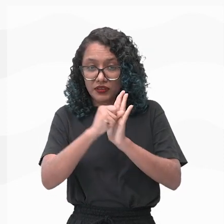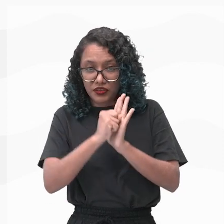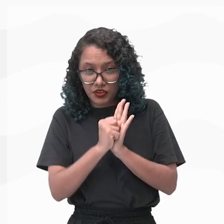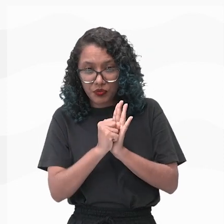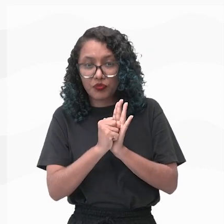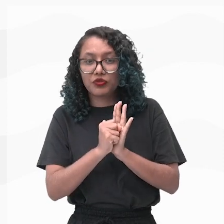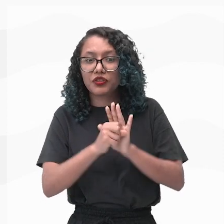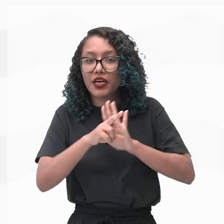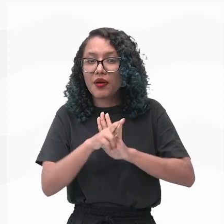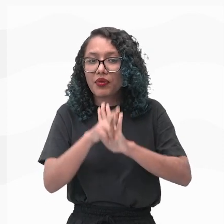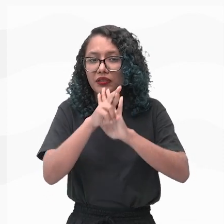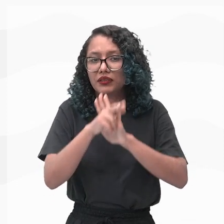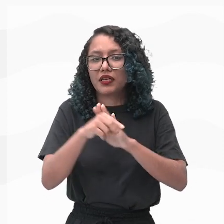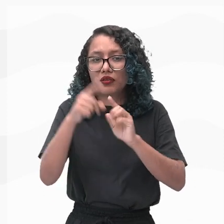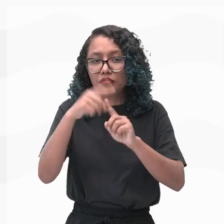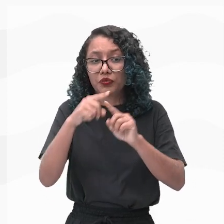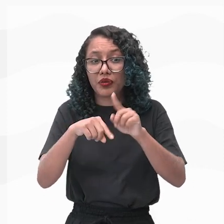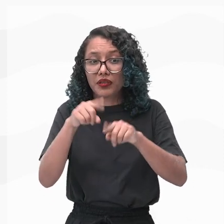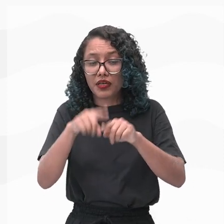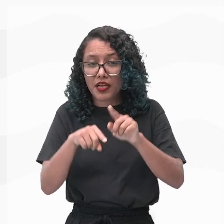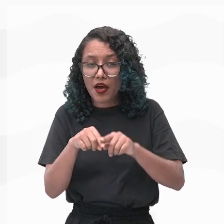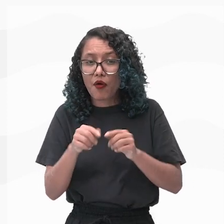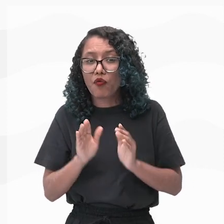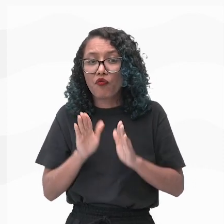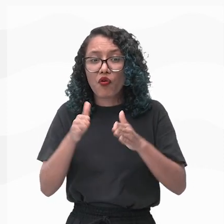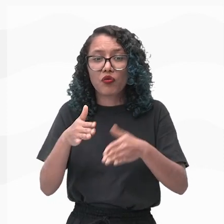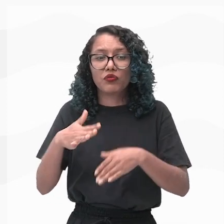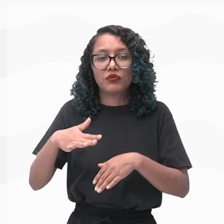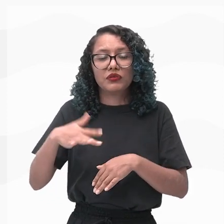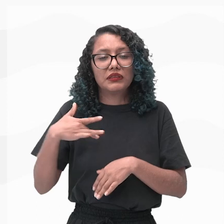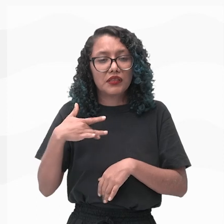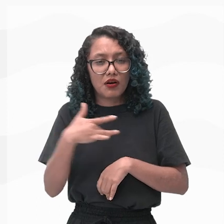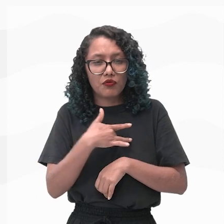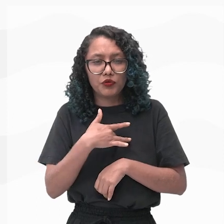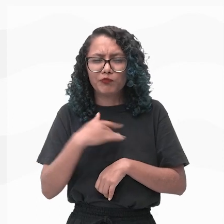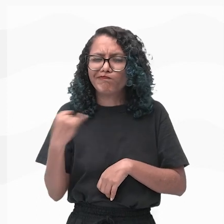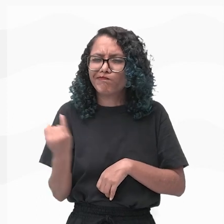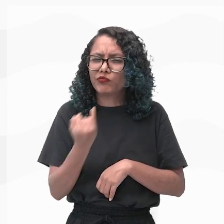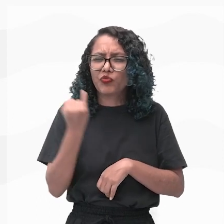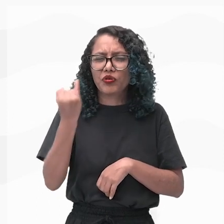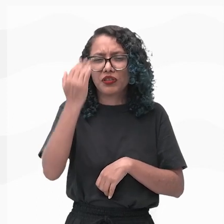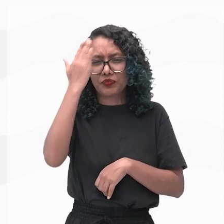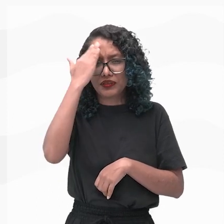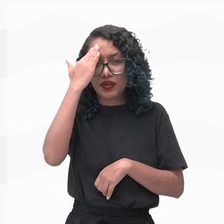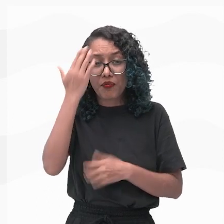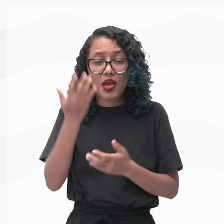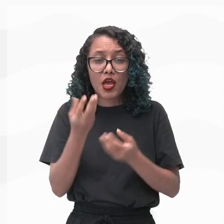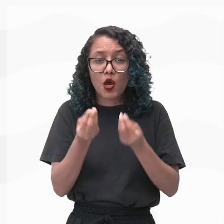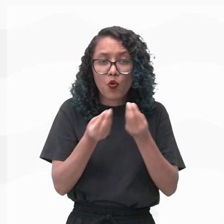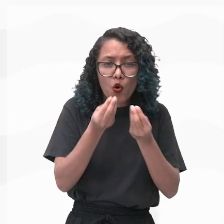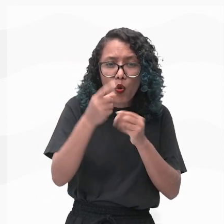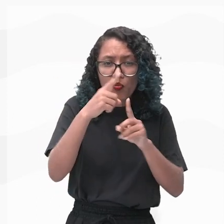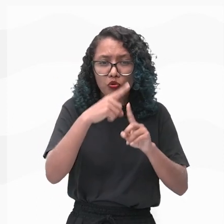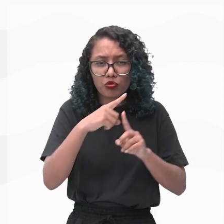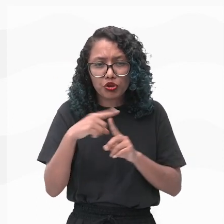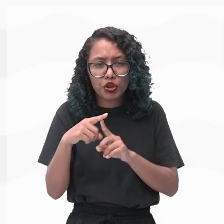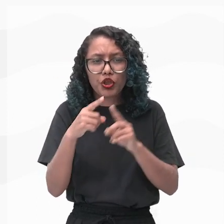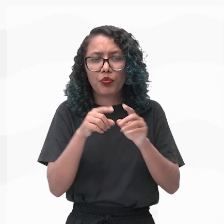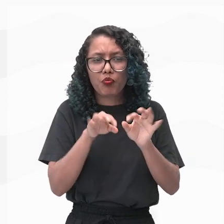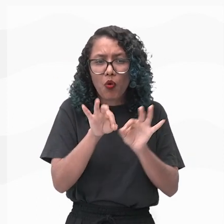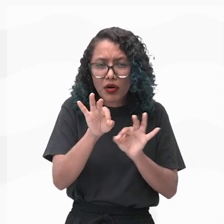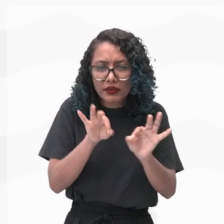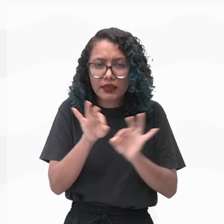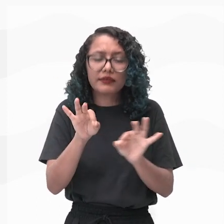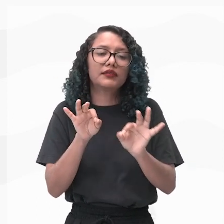é crucial para a correta identificação, segregação, manejo